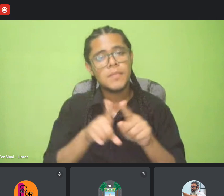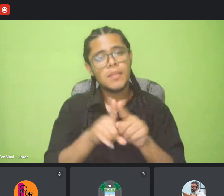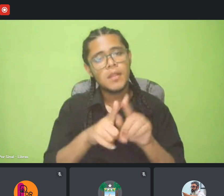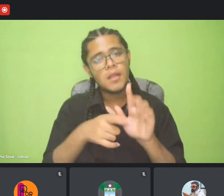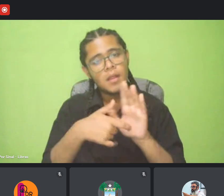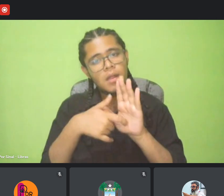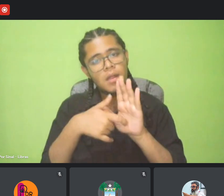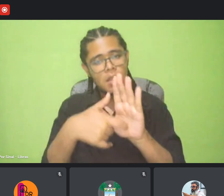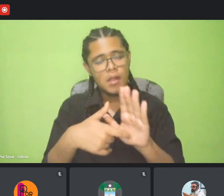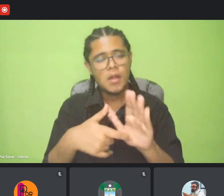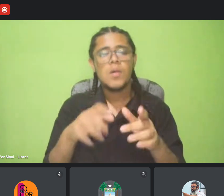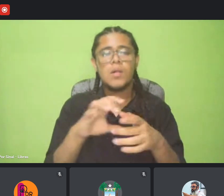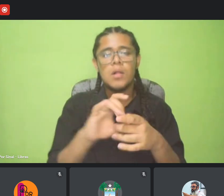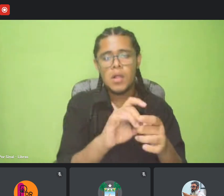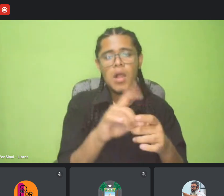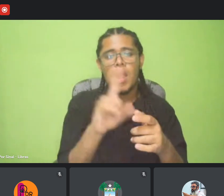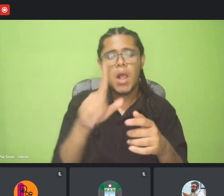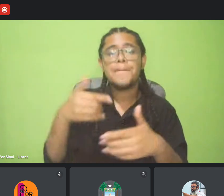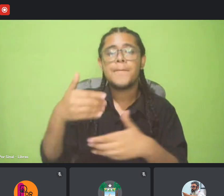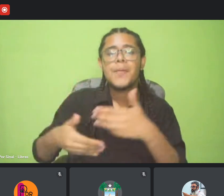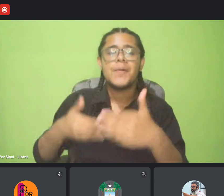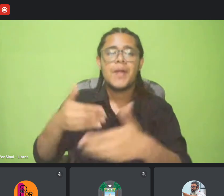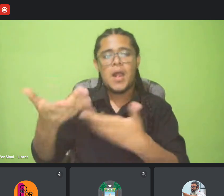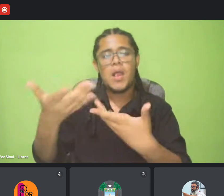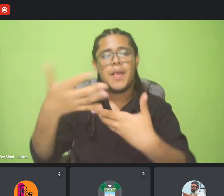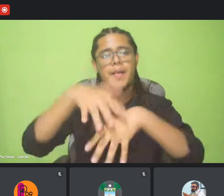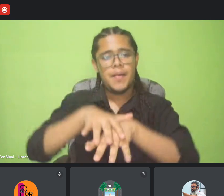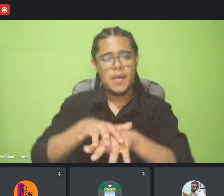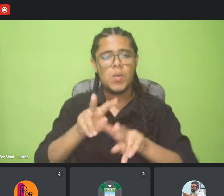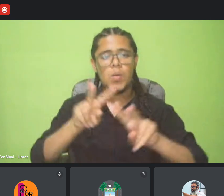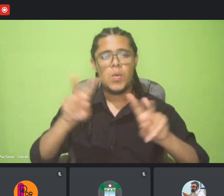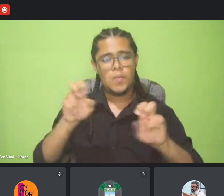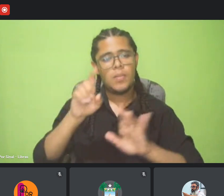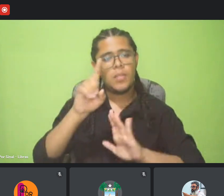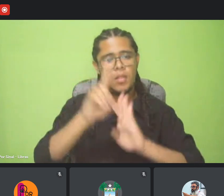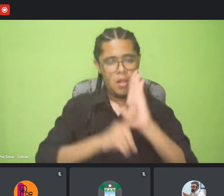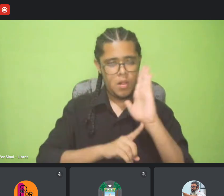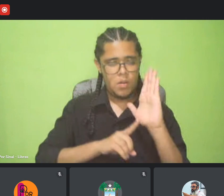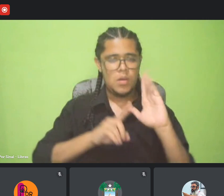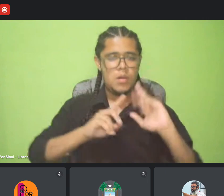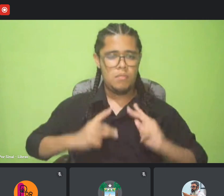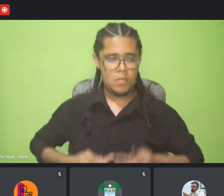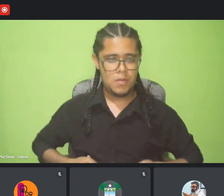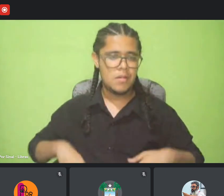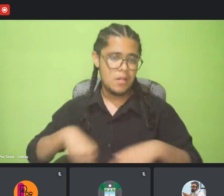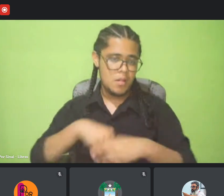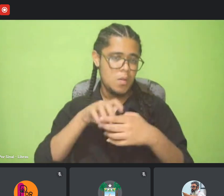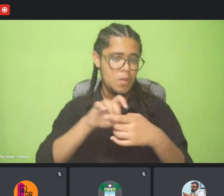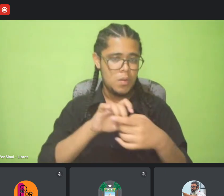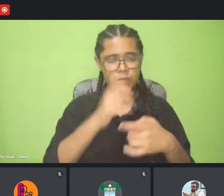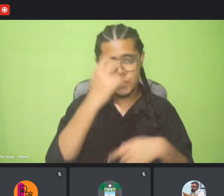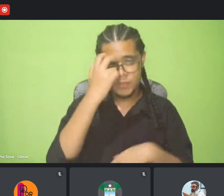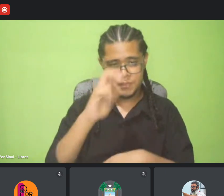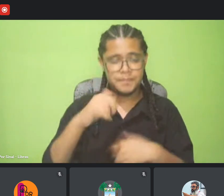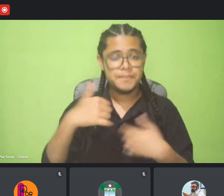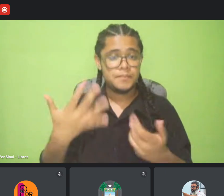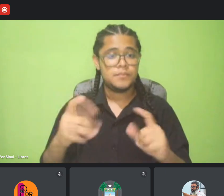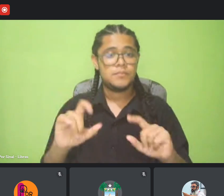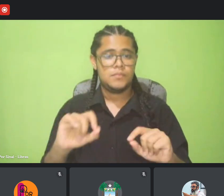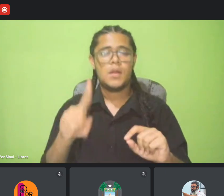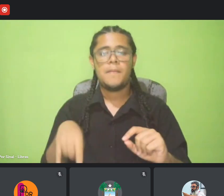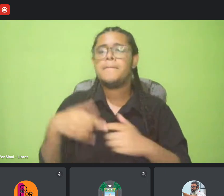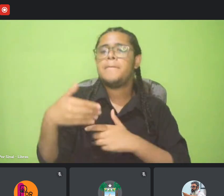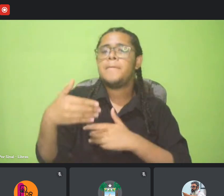se deu esse processo de inclusão do segmento dos direitos humanos na cultura, foi durante o processo de escuta